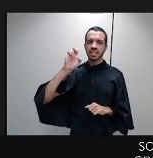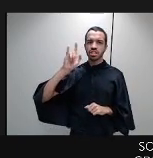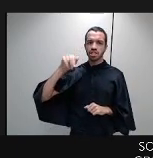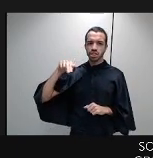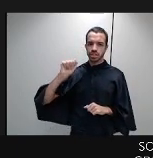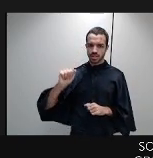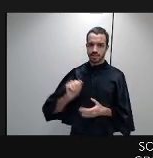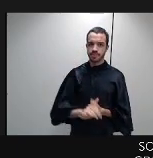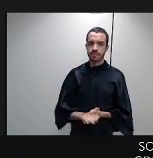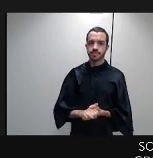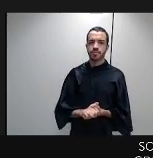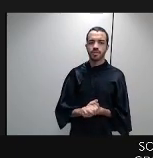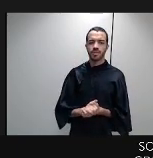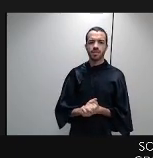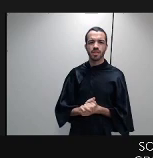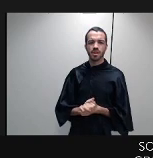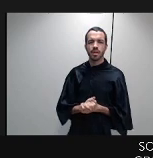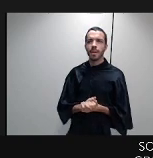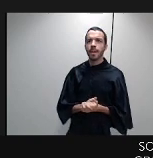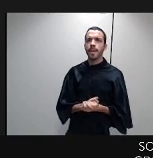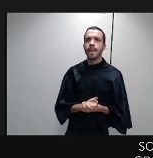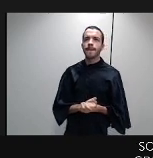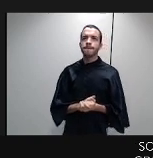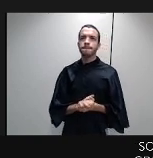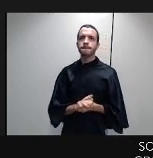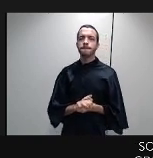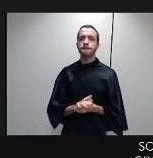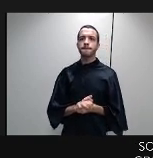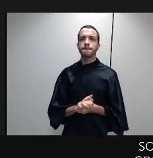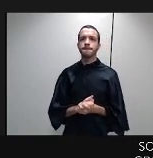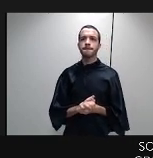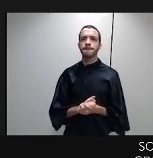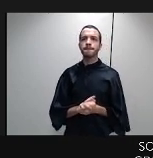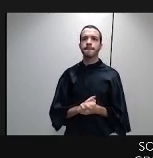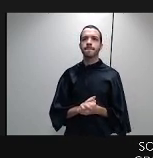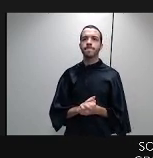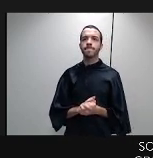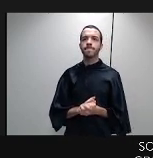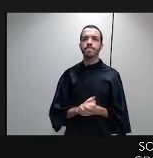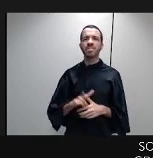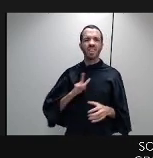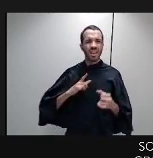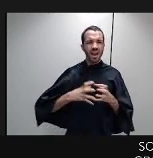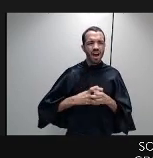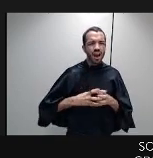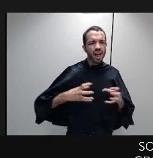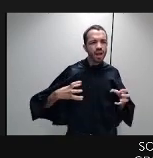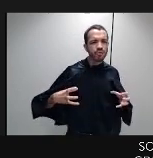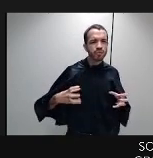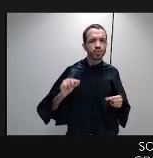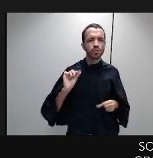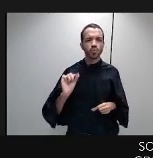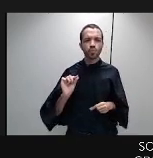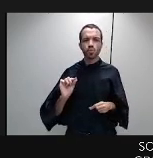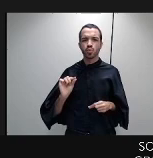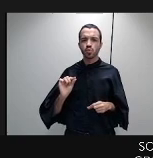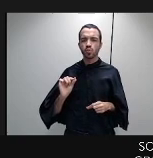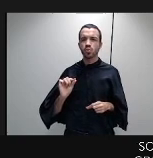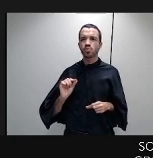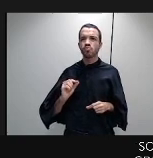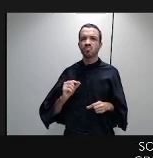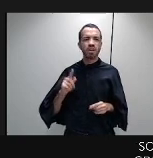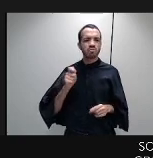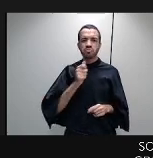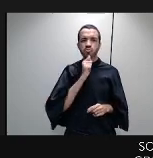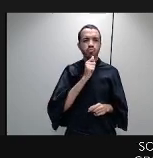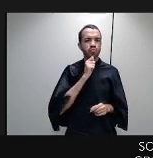um efeito expansivo uma decisão monocrática e tem uma grave com contra essa decisão monocrática que ainda não foi examinado